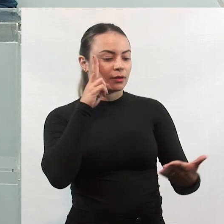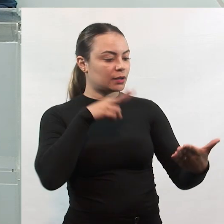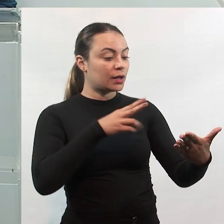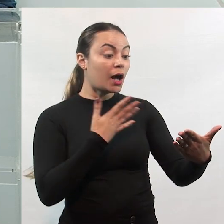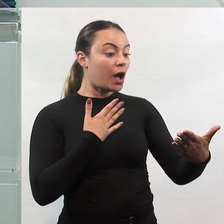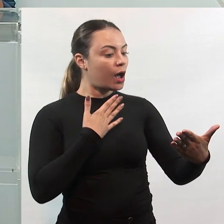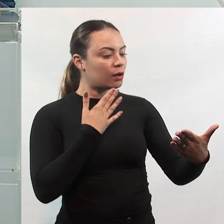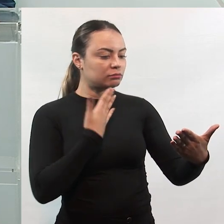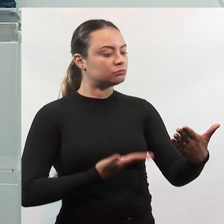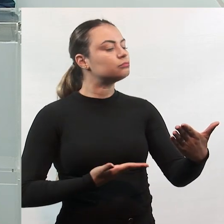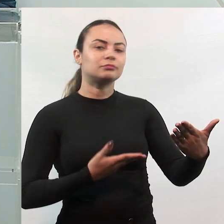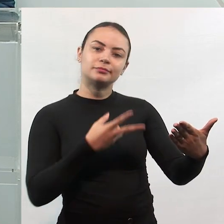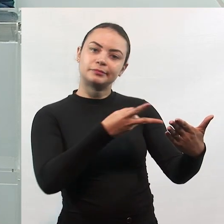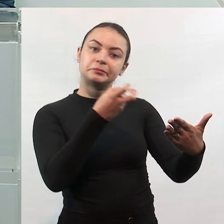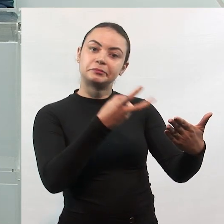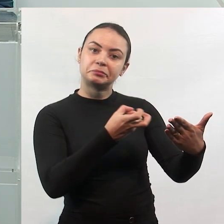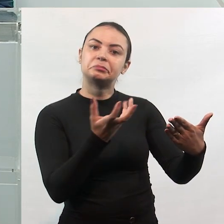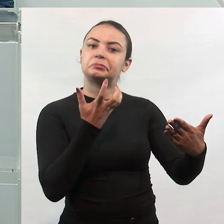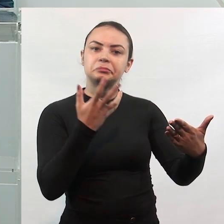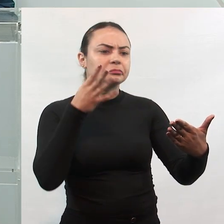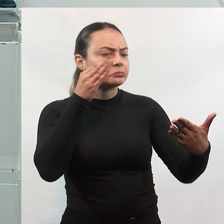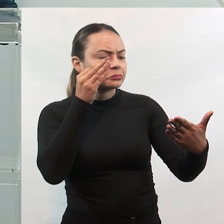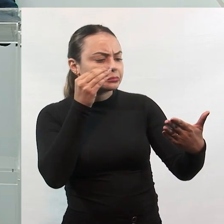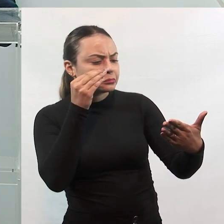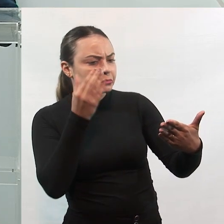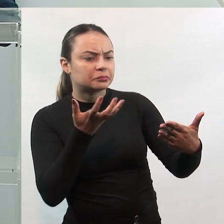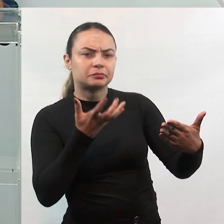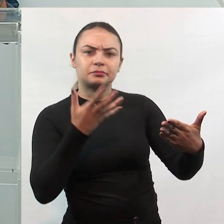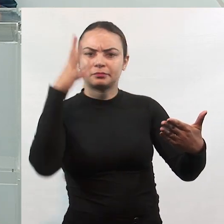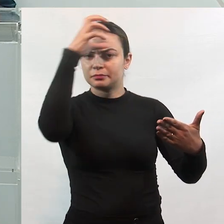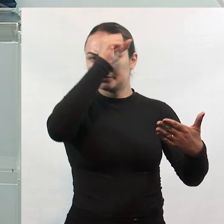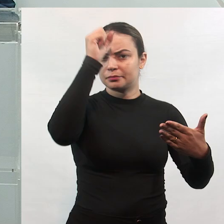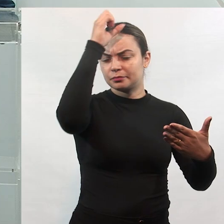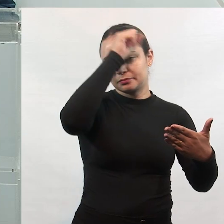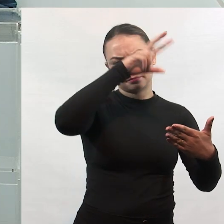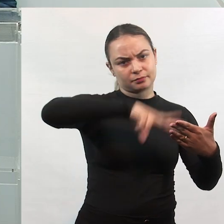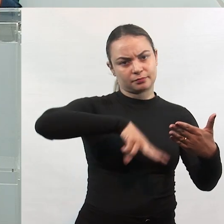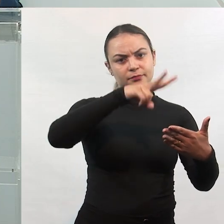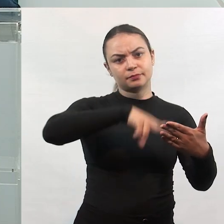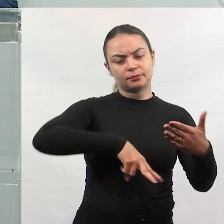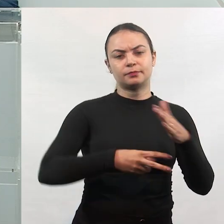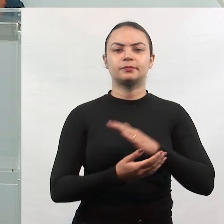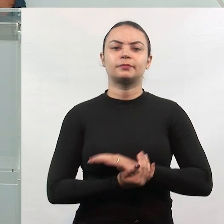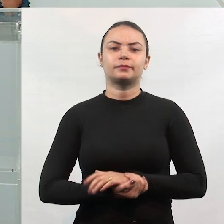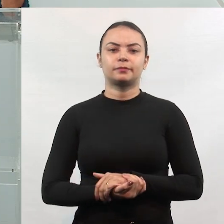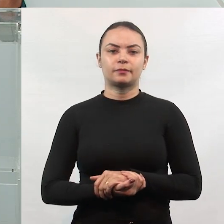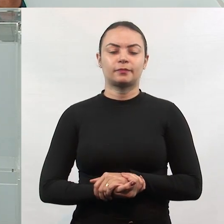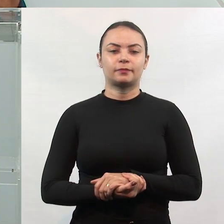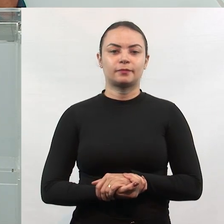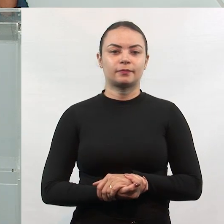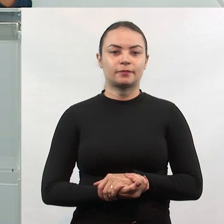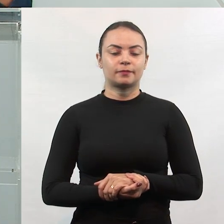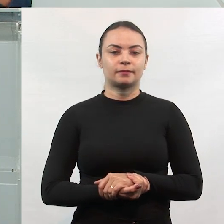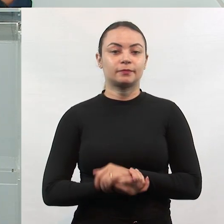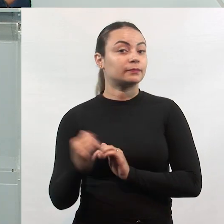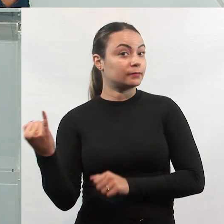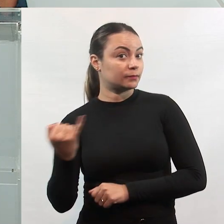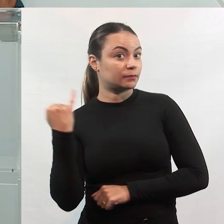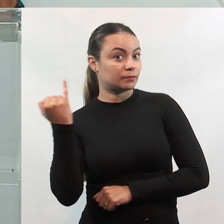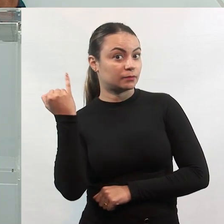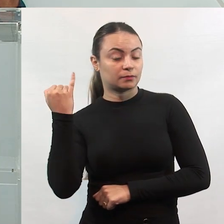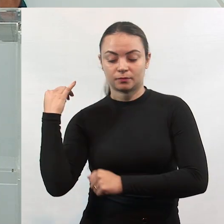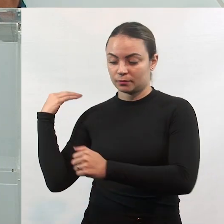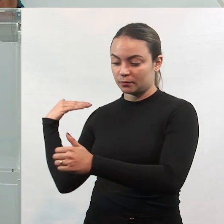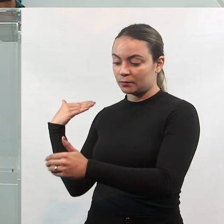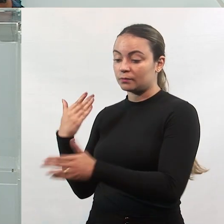avanço, a diferenciação dessa pesquisa que está sendo proposta em relação a pesquisas que já foram realizadas, né? Porque se já foi realizada, se já